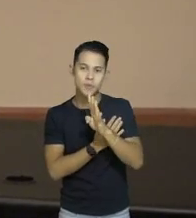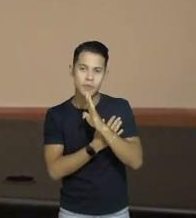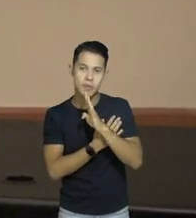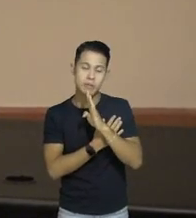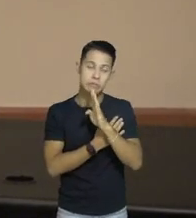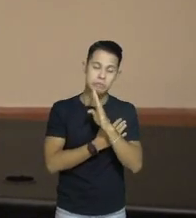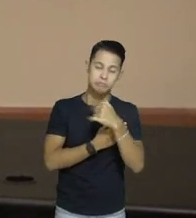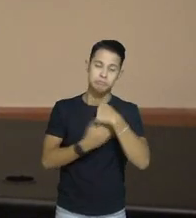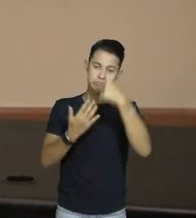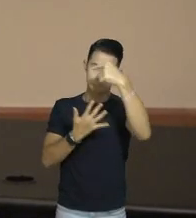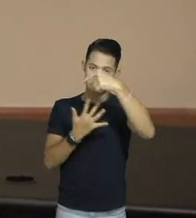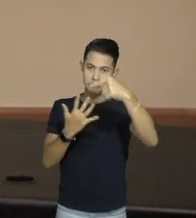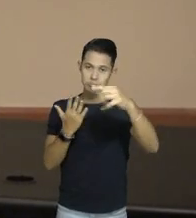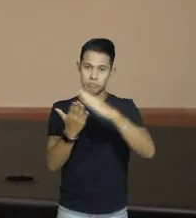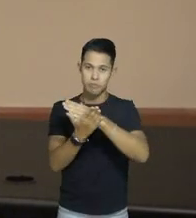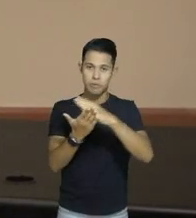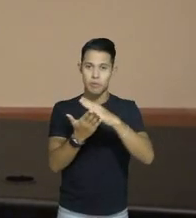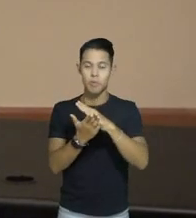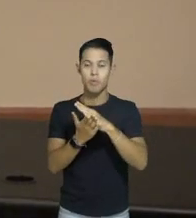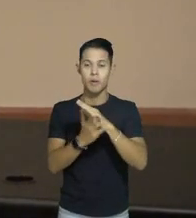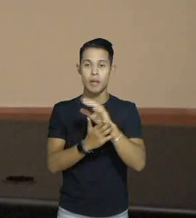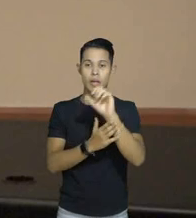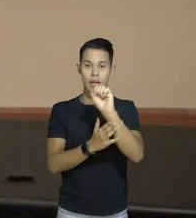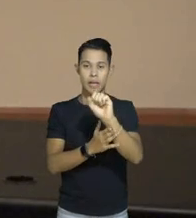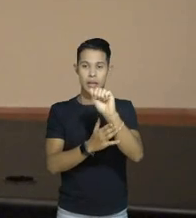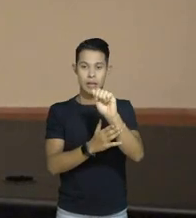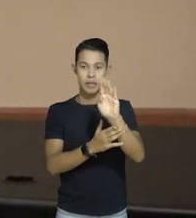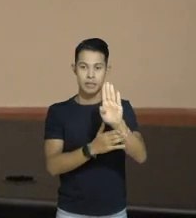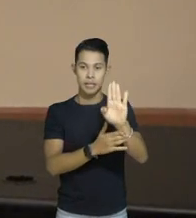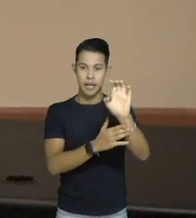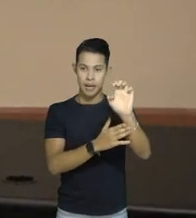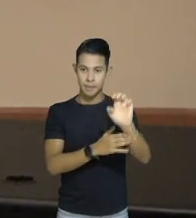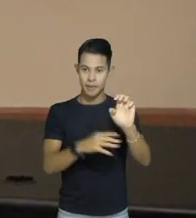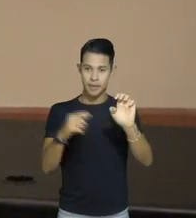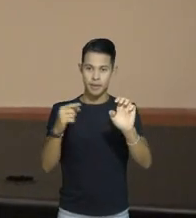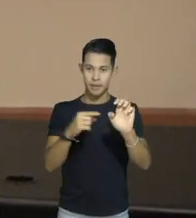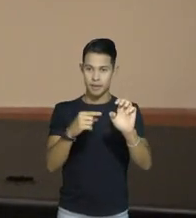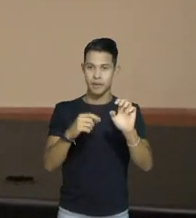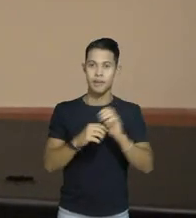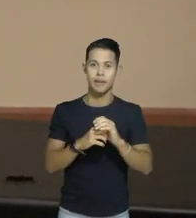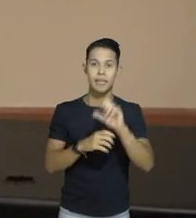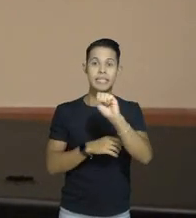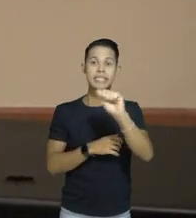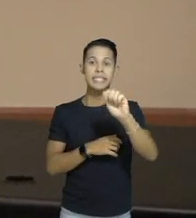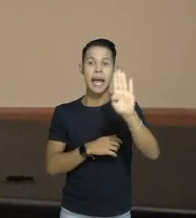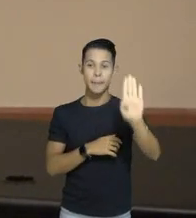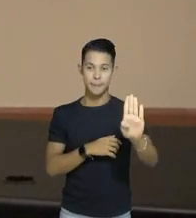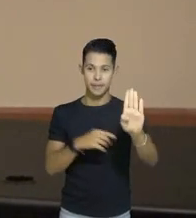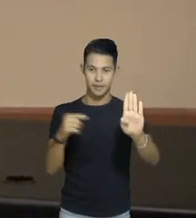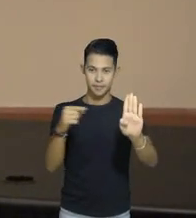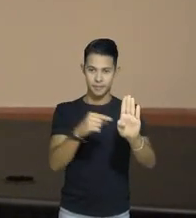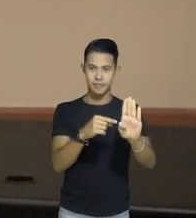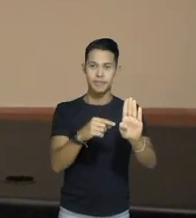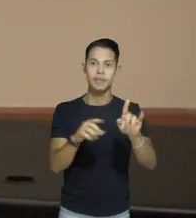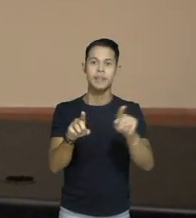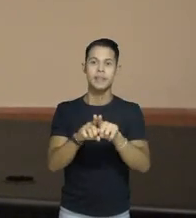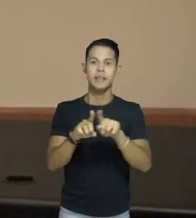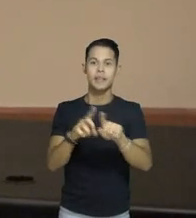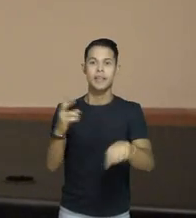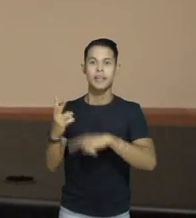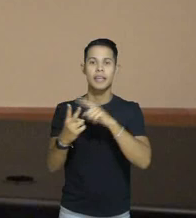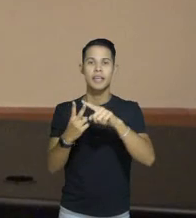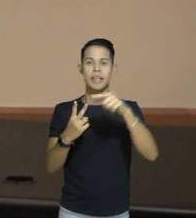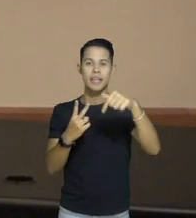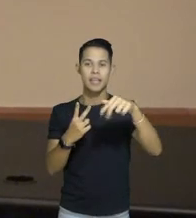alguns. Tem o SAB, hoje até foi falado do SAB, S-A-B. Tem o Kifischer e